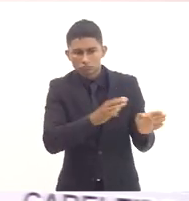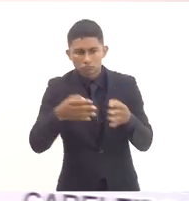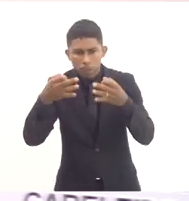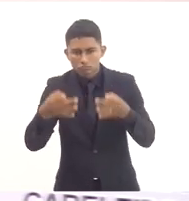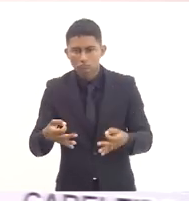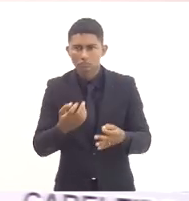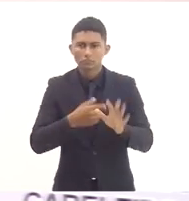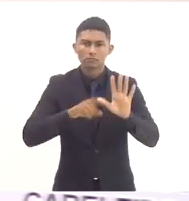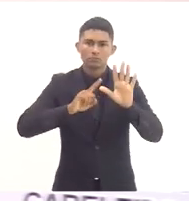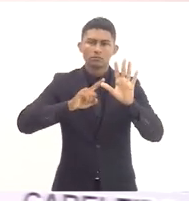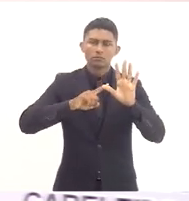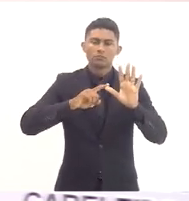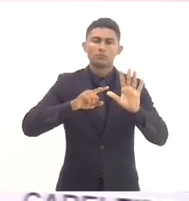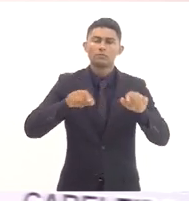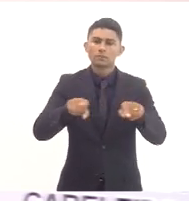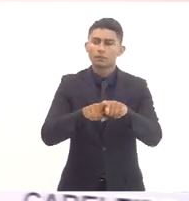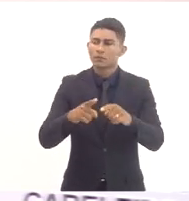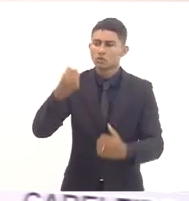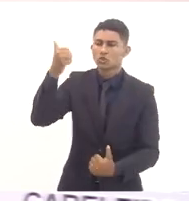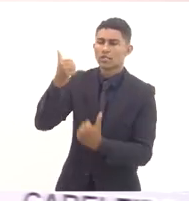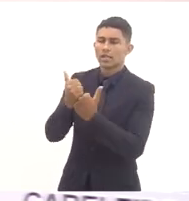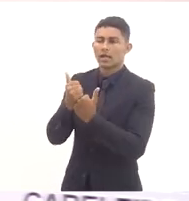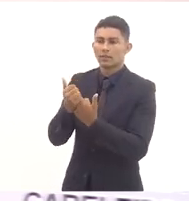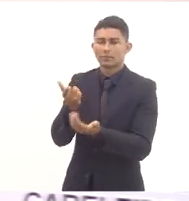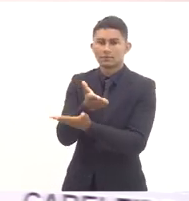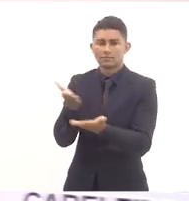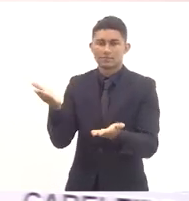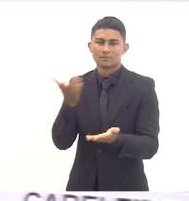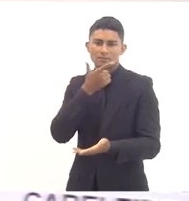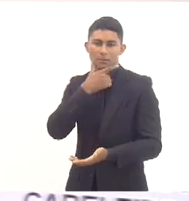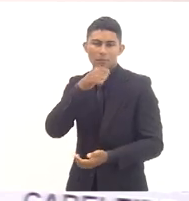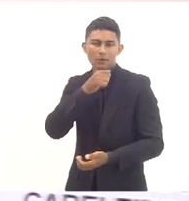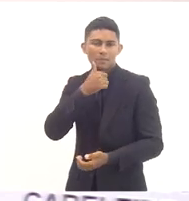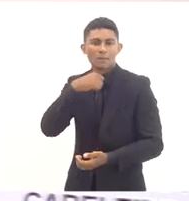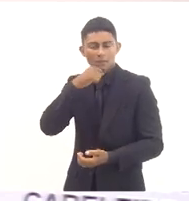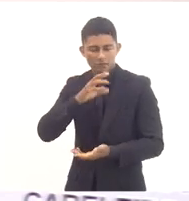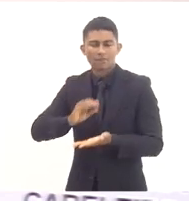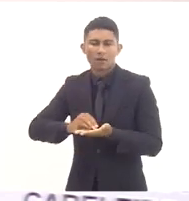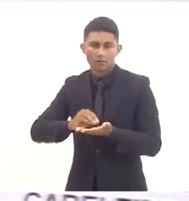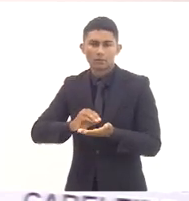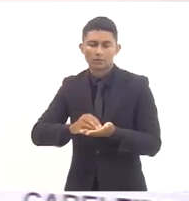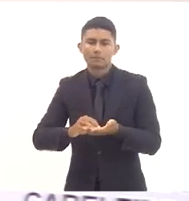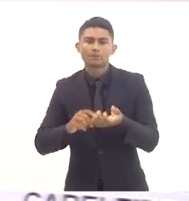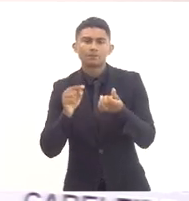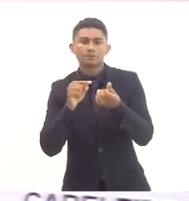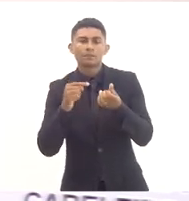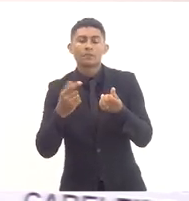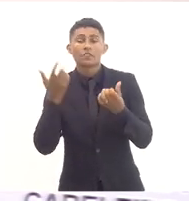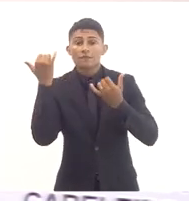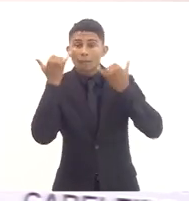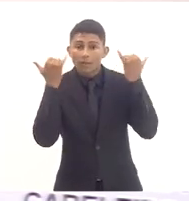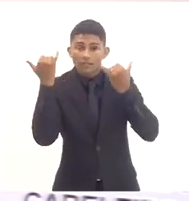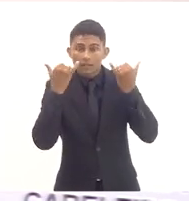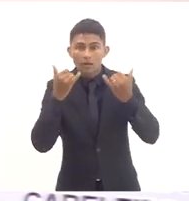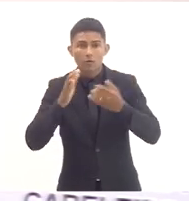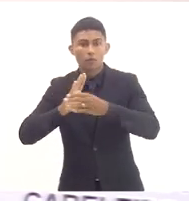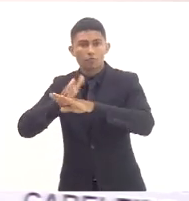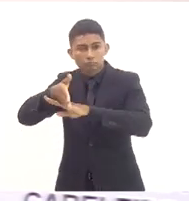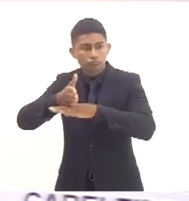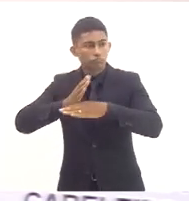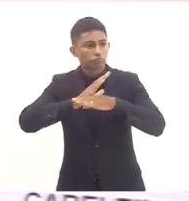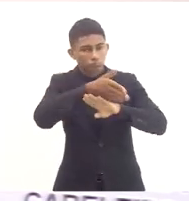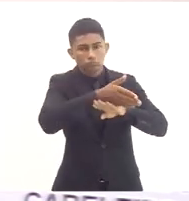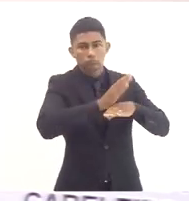dos pais com deficiência só falta acesso à informação que a gente tem no